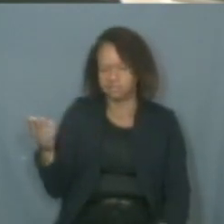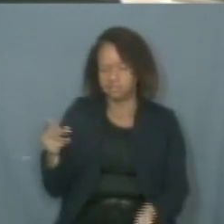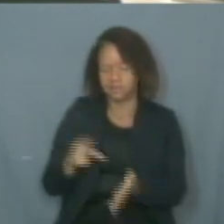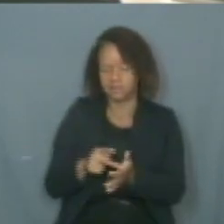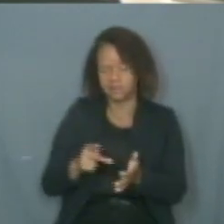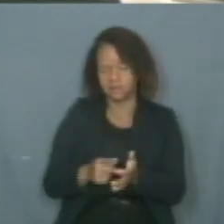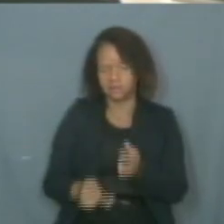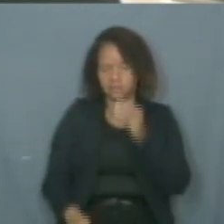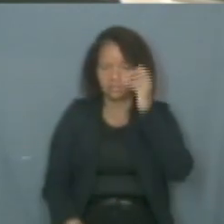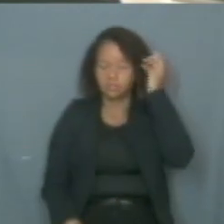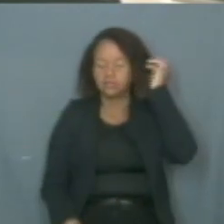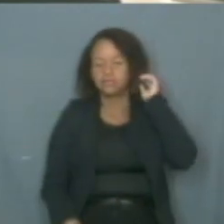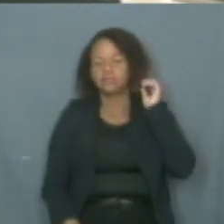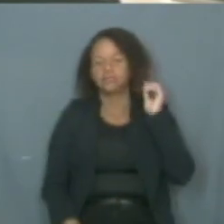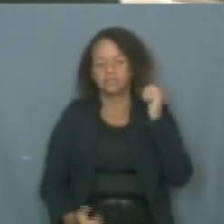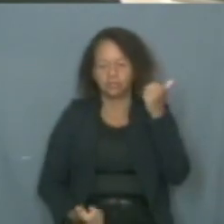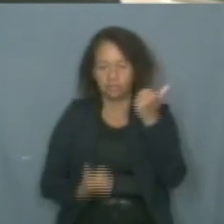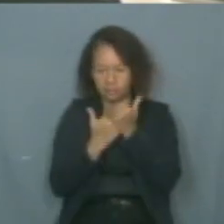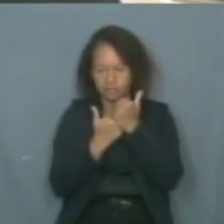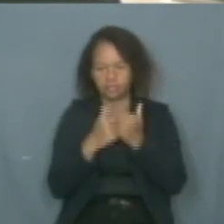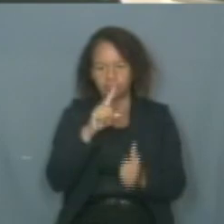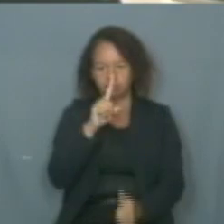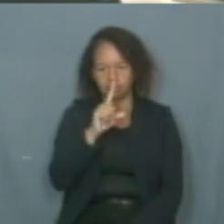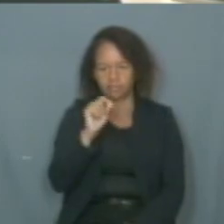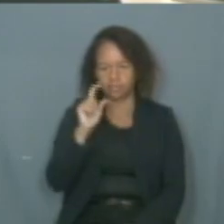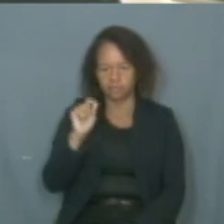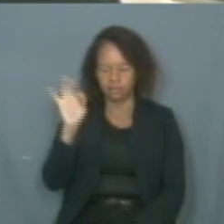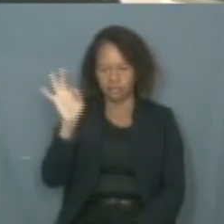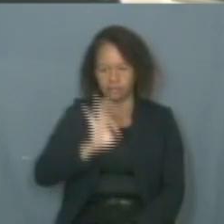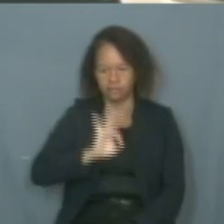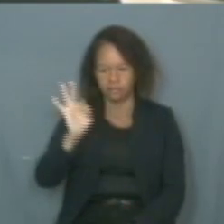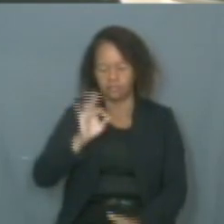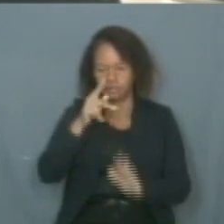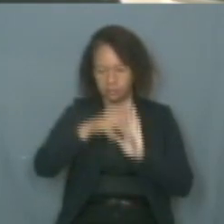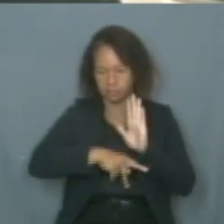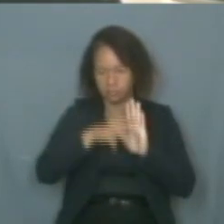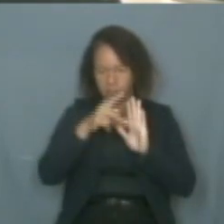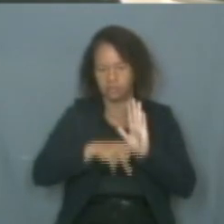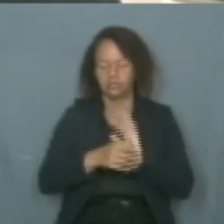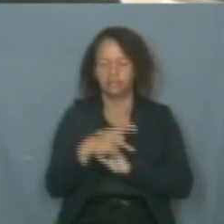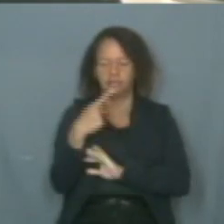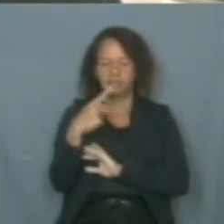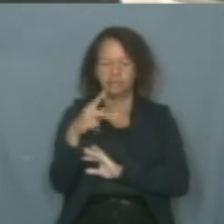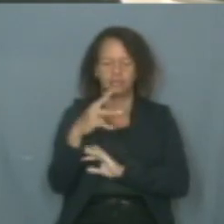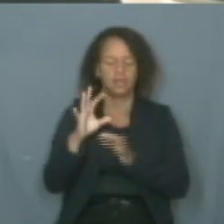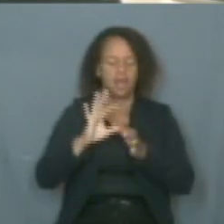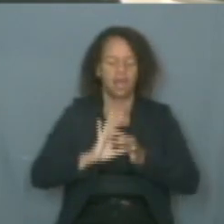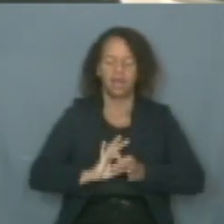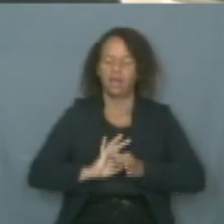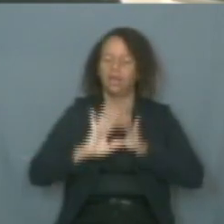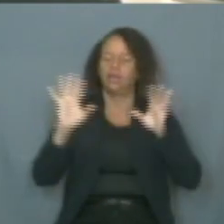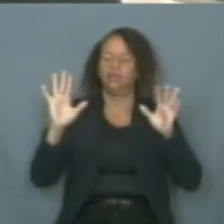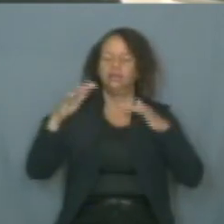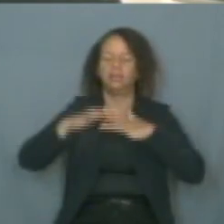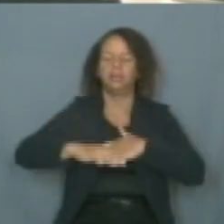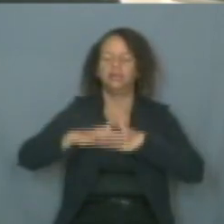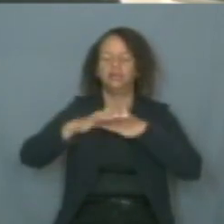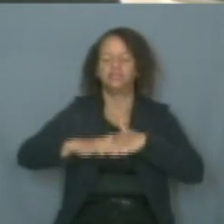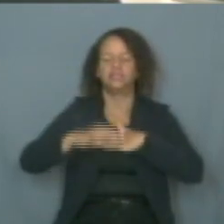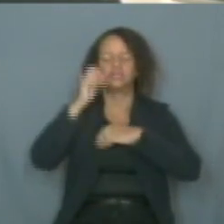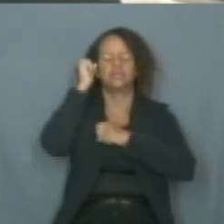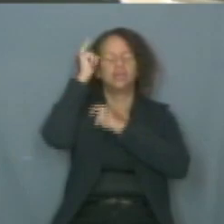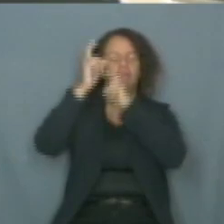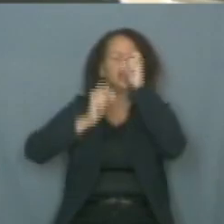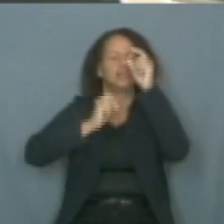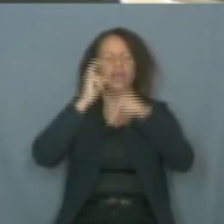essa. Quero dizer que apoio 100% do seu projeto, porque é livre a manifestação de